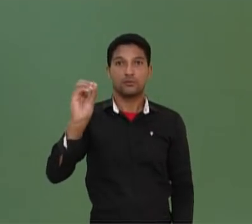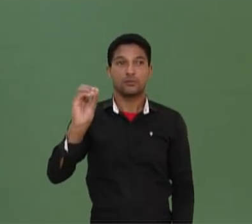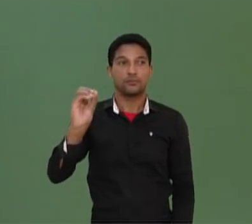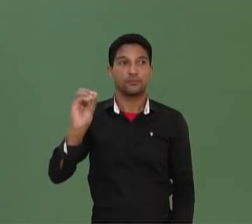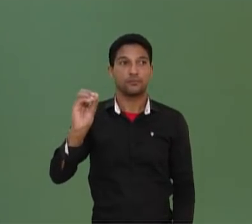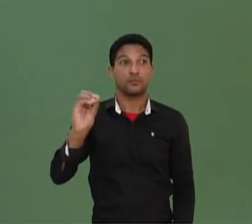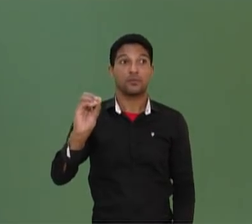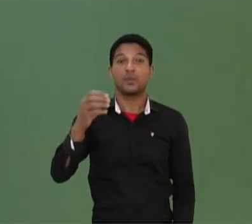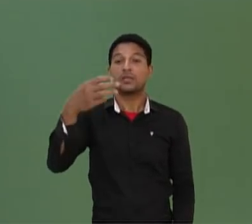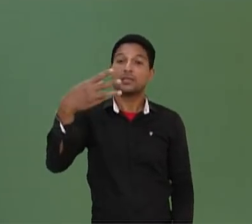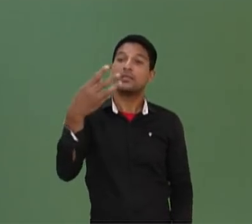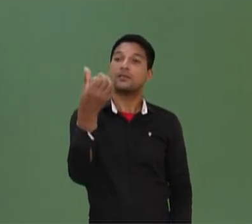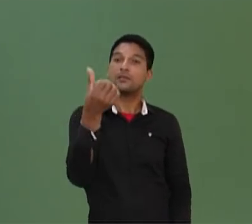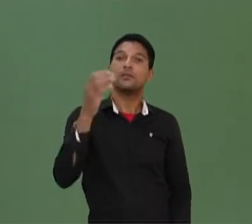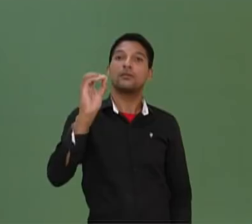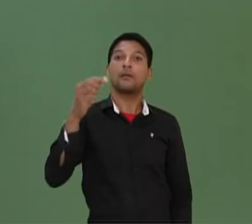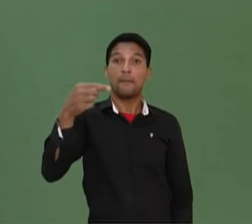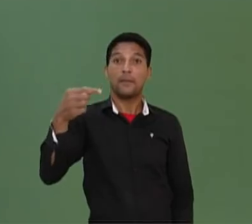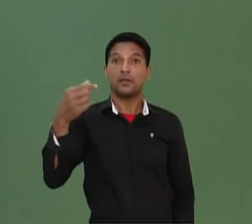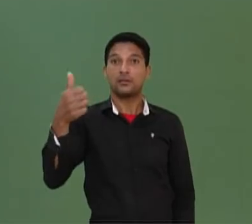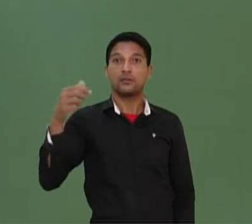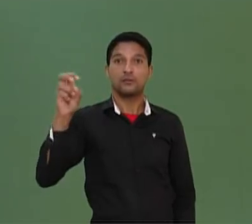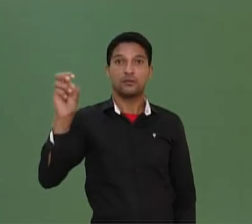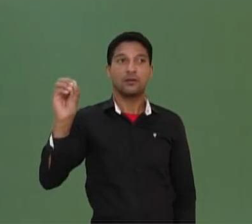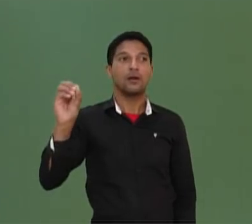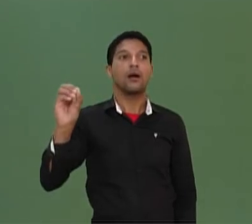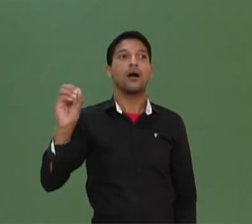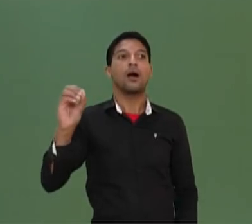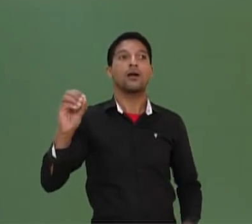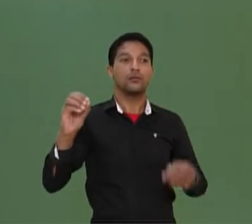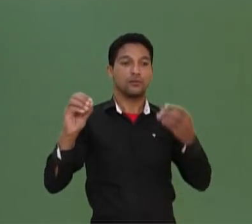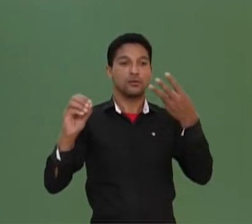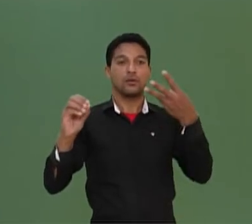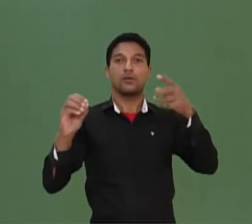Quanto que dá 360 menos 150? 210.